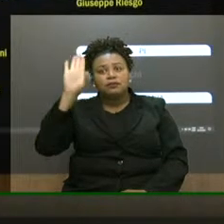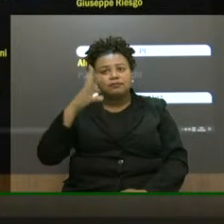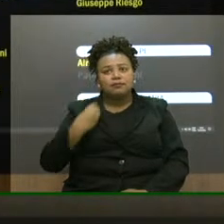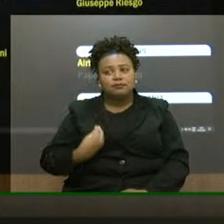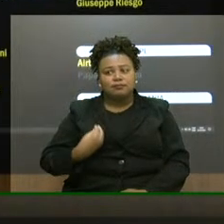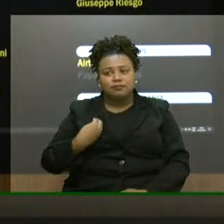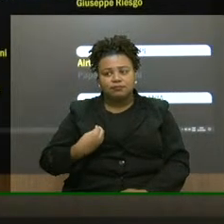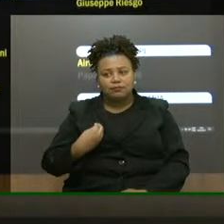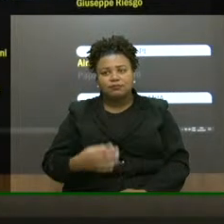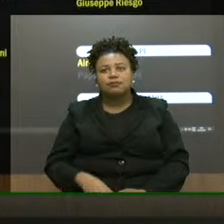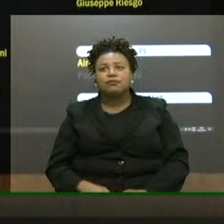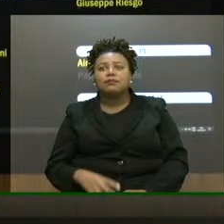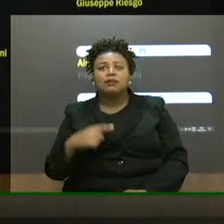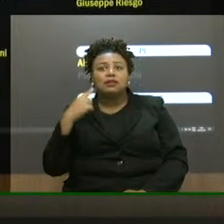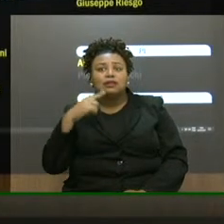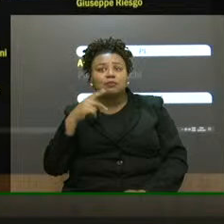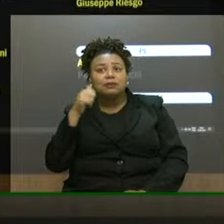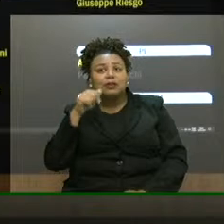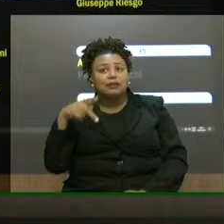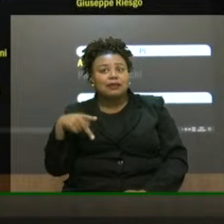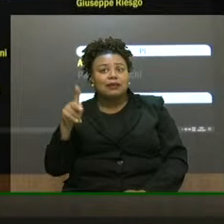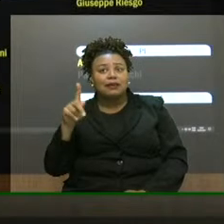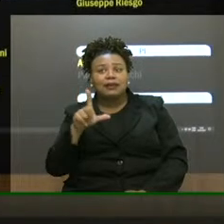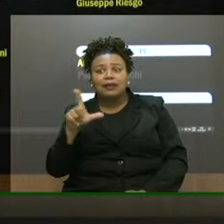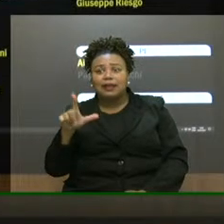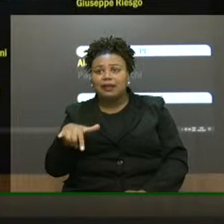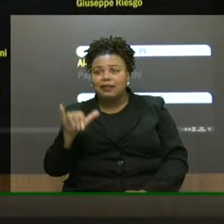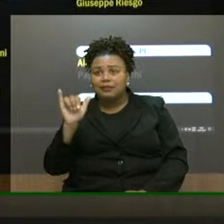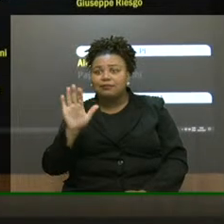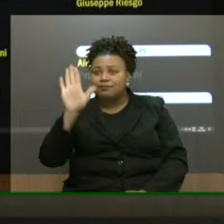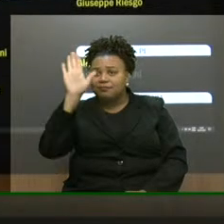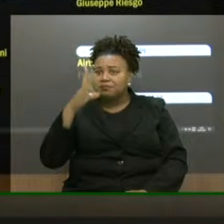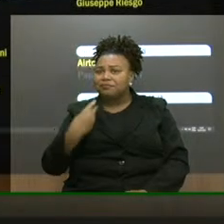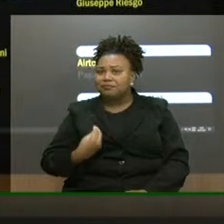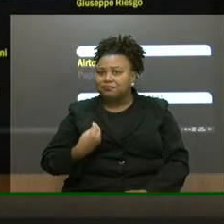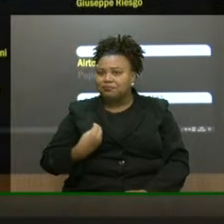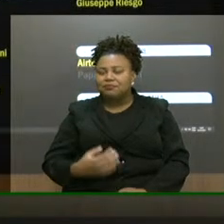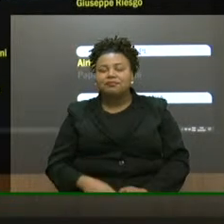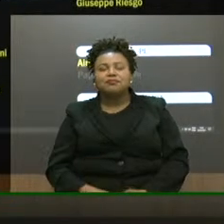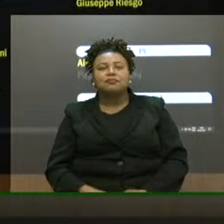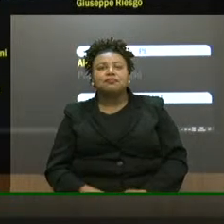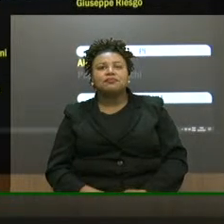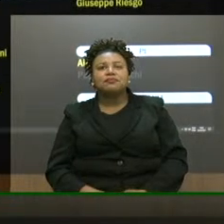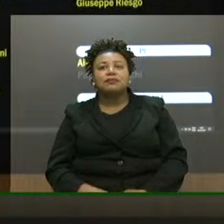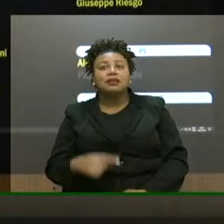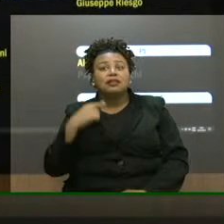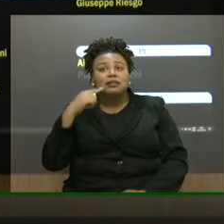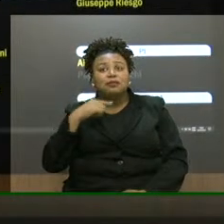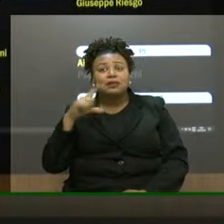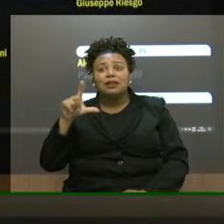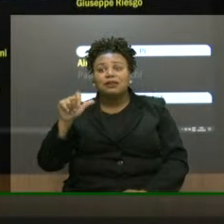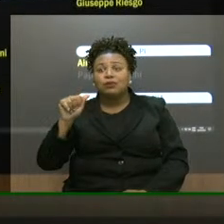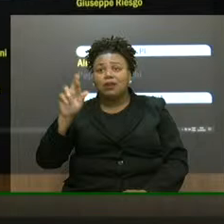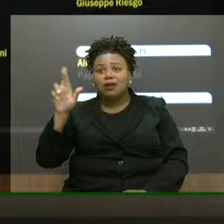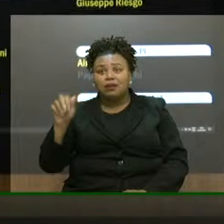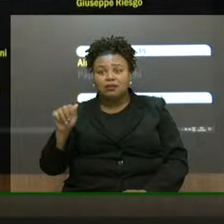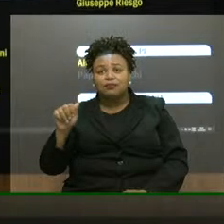Presente, presidente. Kelly Moraes. Presente, presidente. Luiz Augusto Lara.